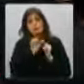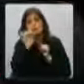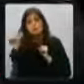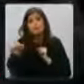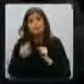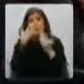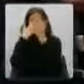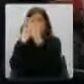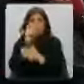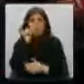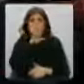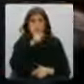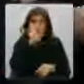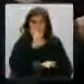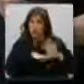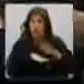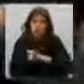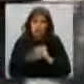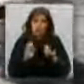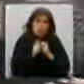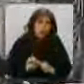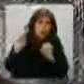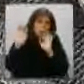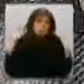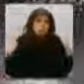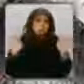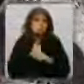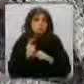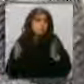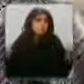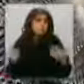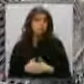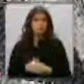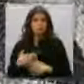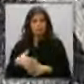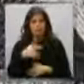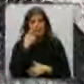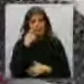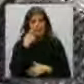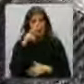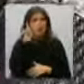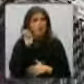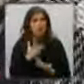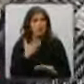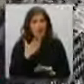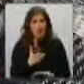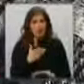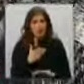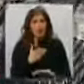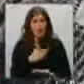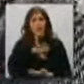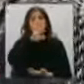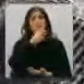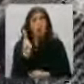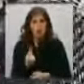traz as razões dele muito obrigada pelos seus esclarecimentos vamos ter também a oportunidade de ouvir agora uma das